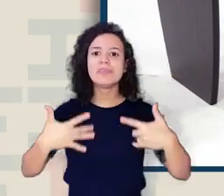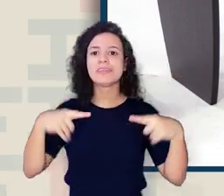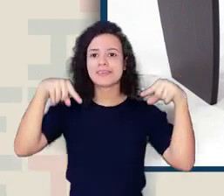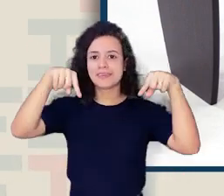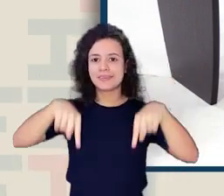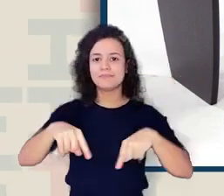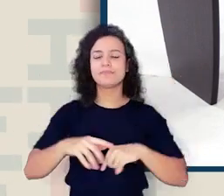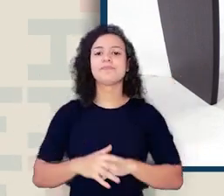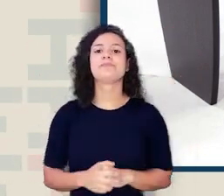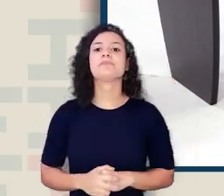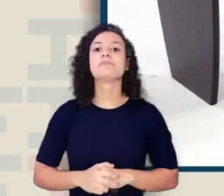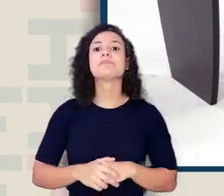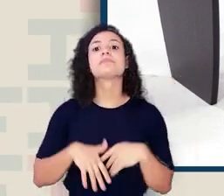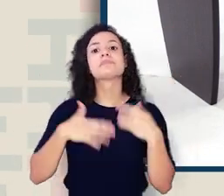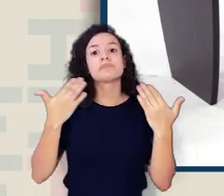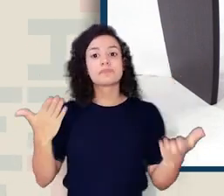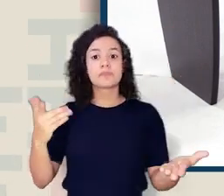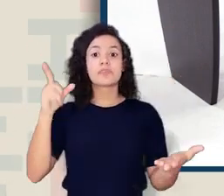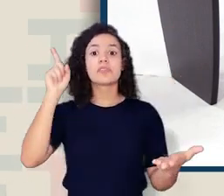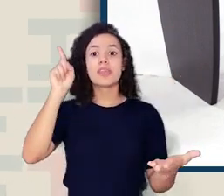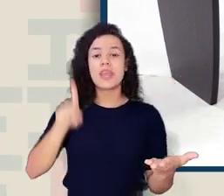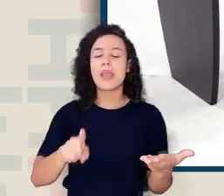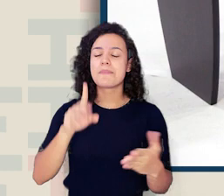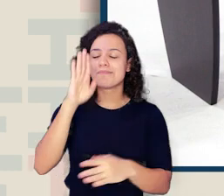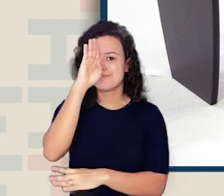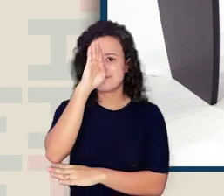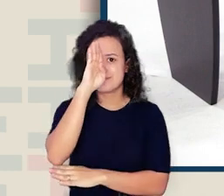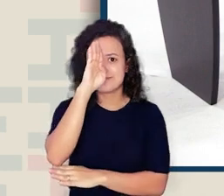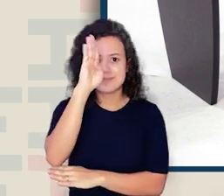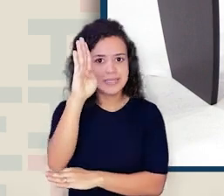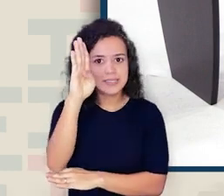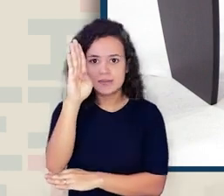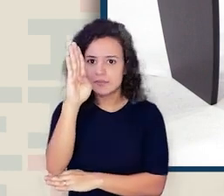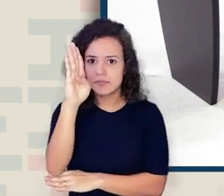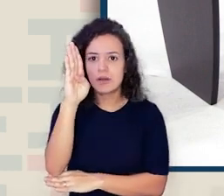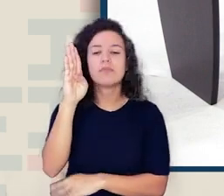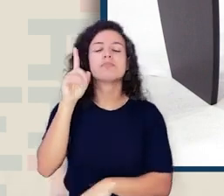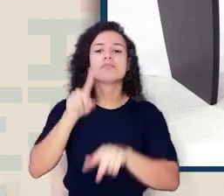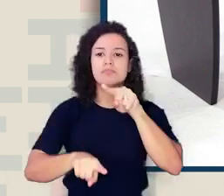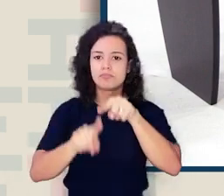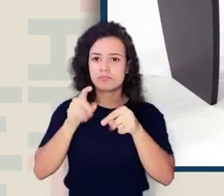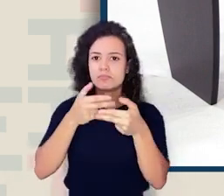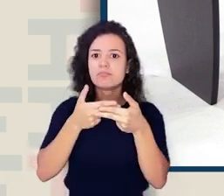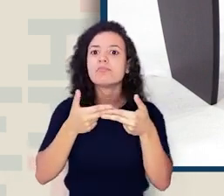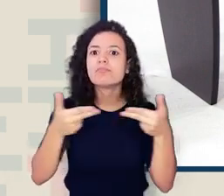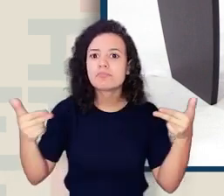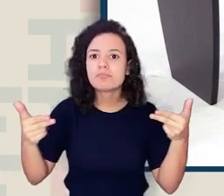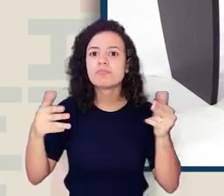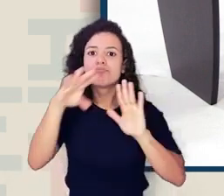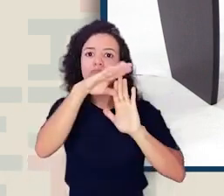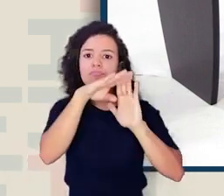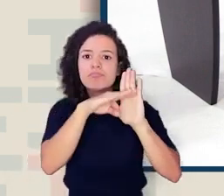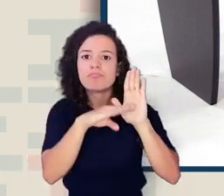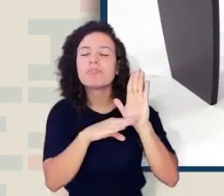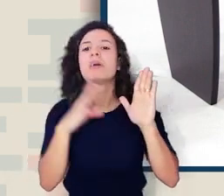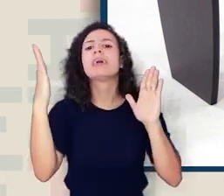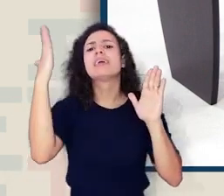nós estamos trabalhando. Isso, então, são elementos chaves para que a gente possa